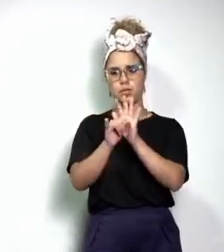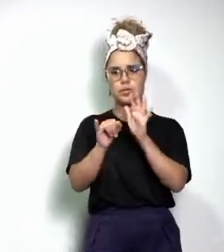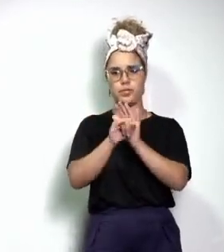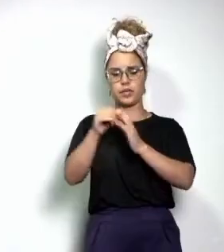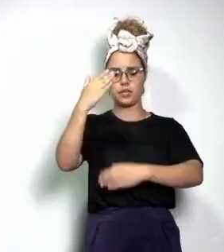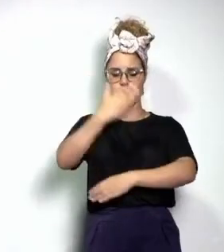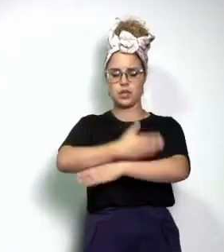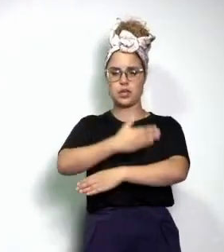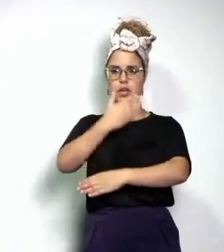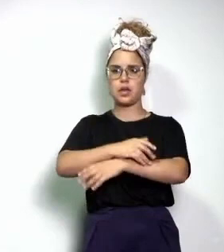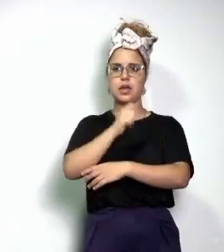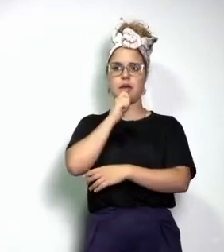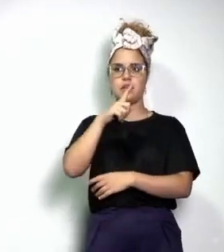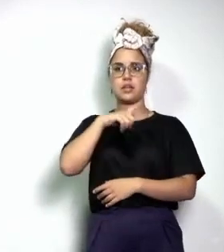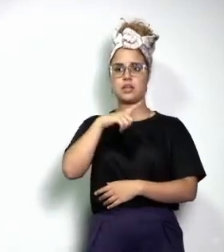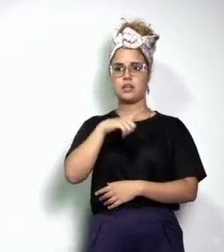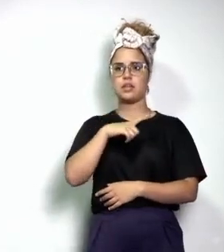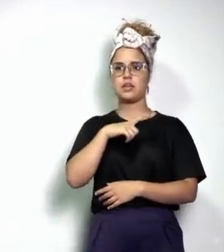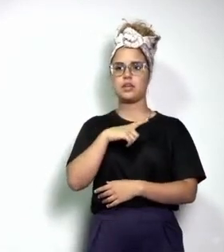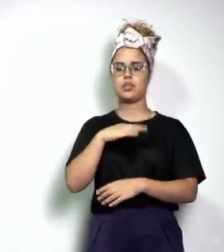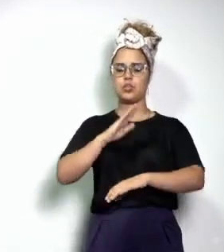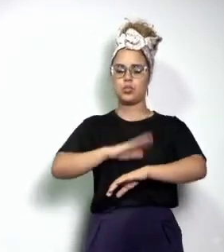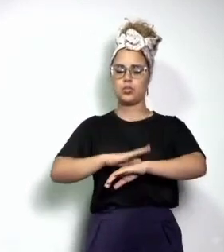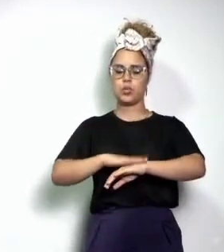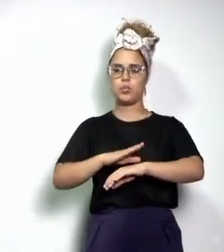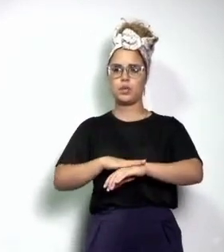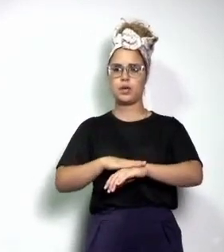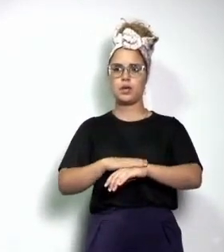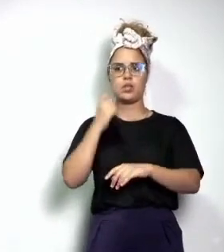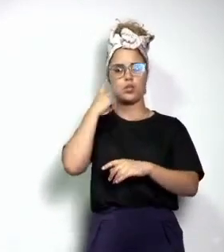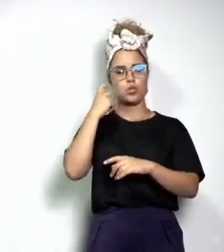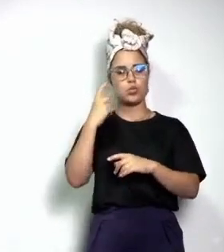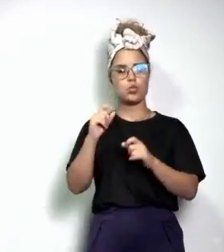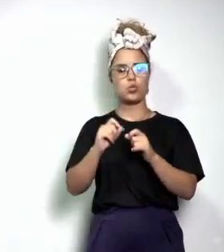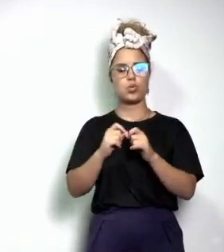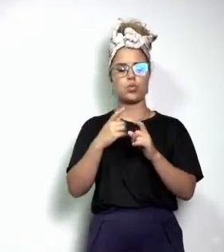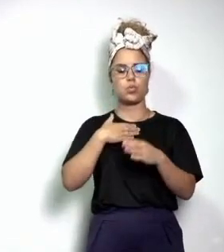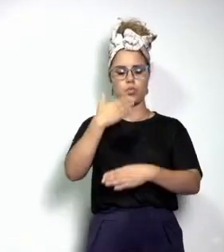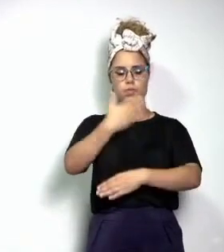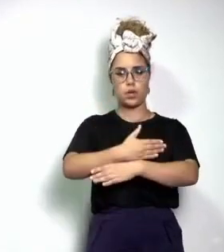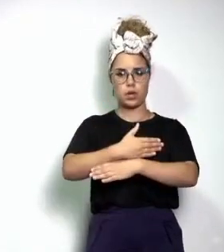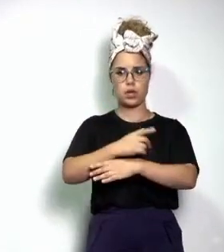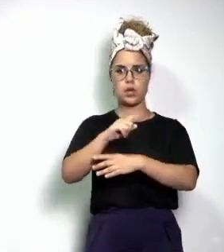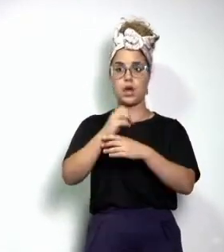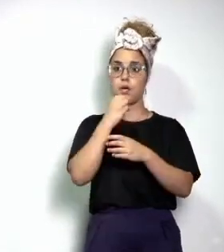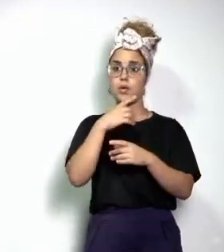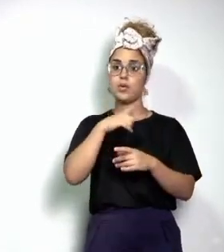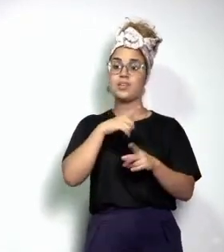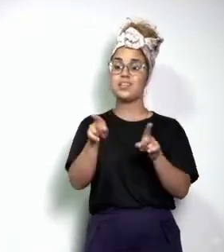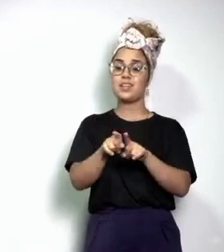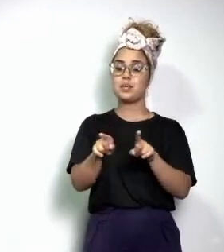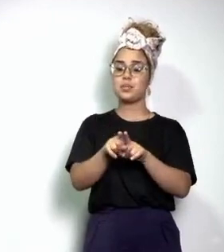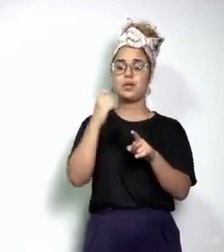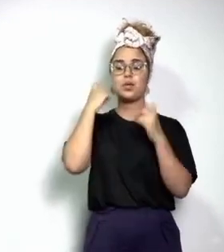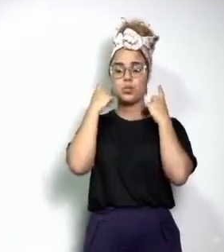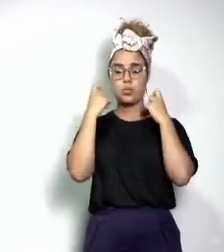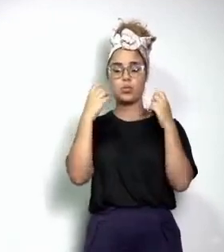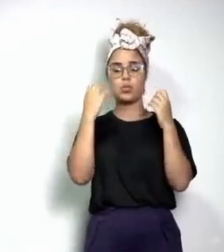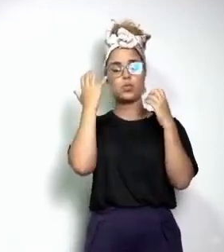claquete, ainda que a gente tenha a identificação do momento que a claquete bate na frente do vídeo, é bom que a gente tenha também o